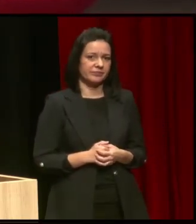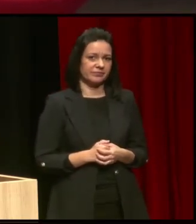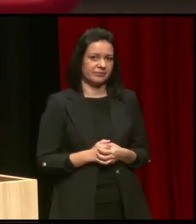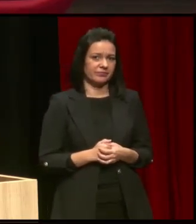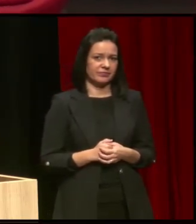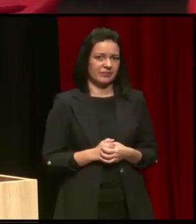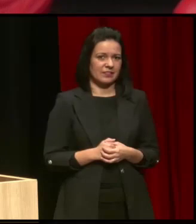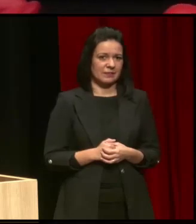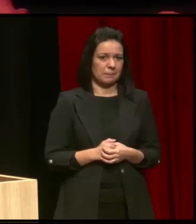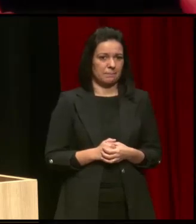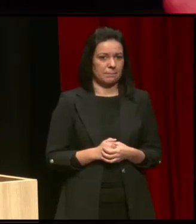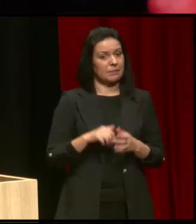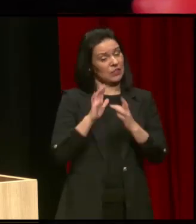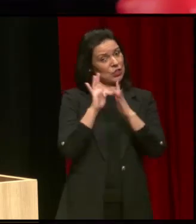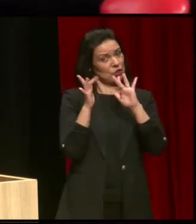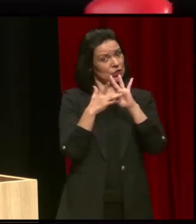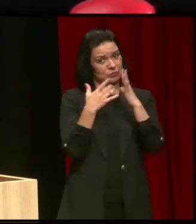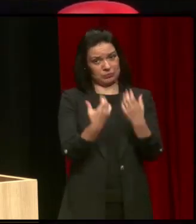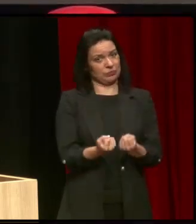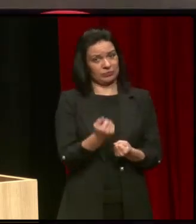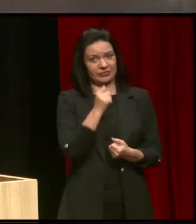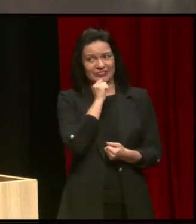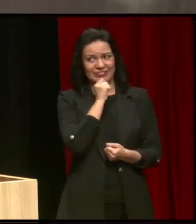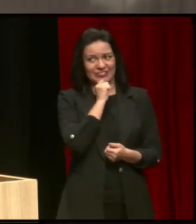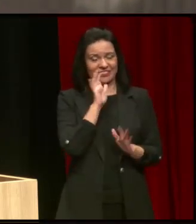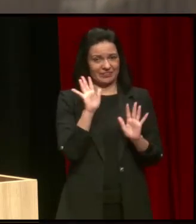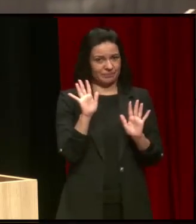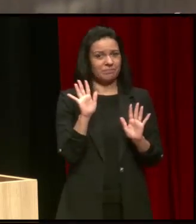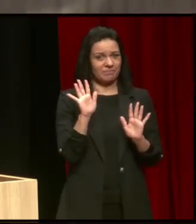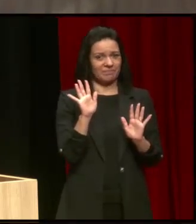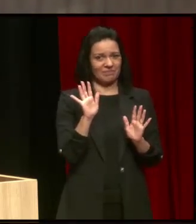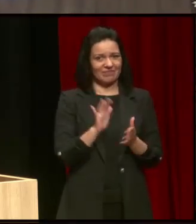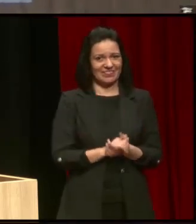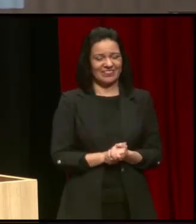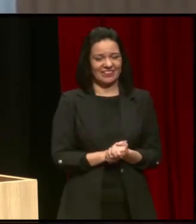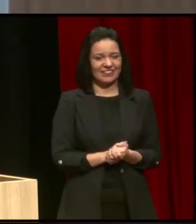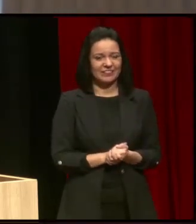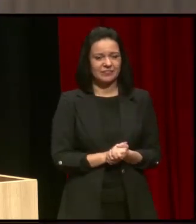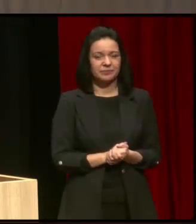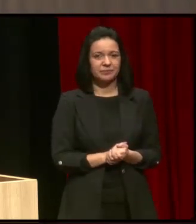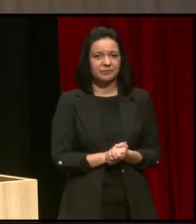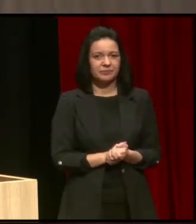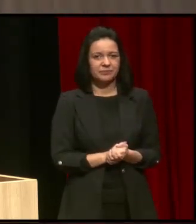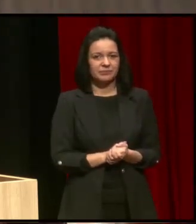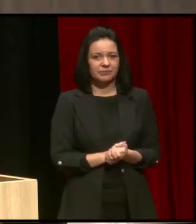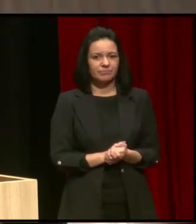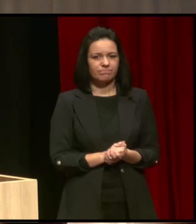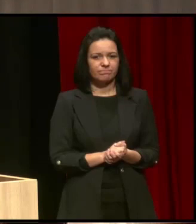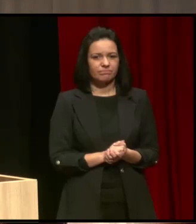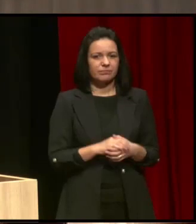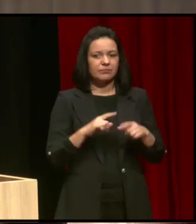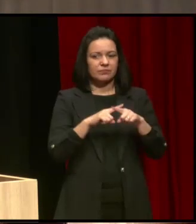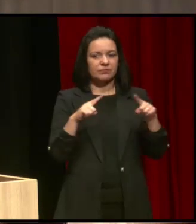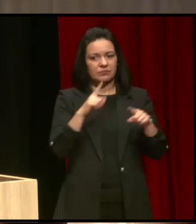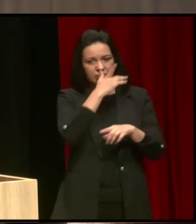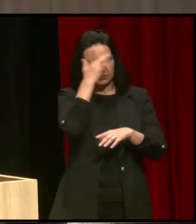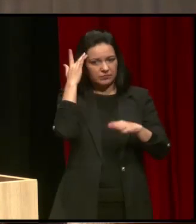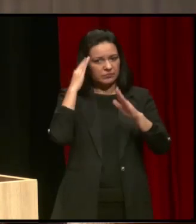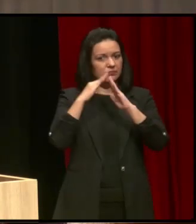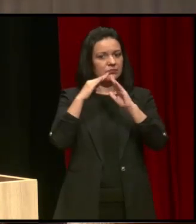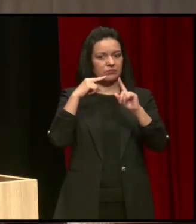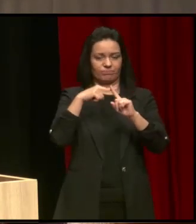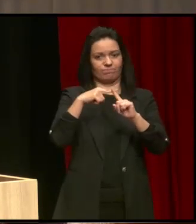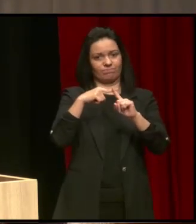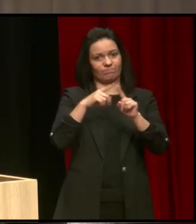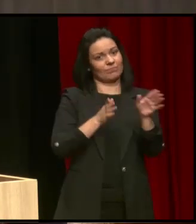Ah, essa é uma resposta, não vou aceitá-la totalmente, não é porque não aceita Jesus, é porque não tem acesso para ele